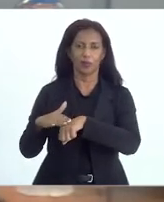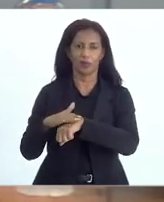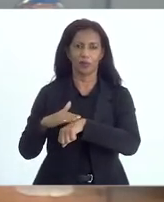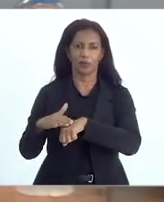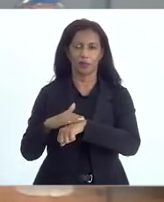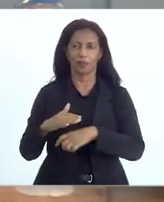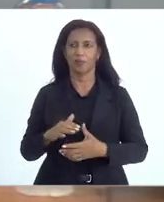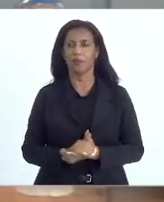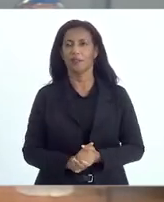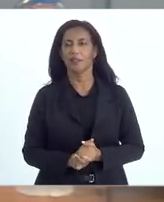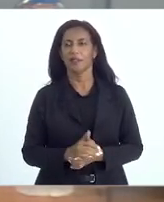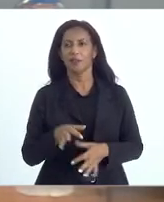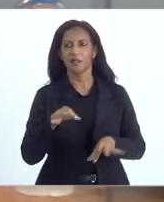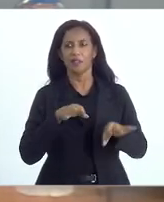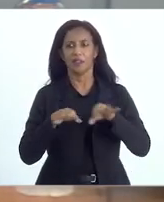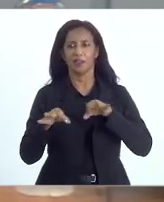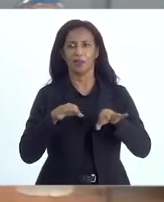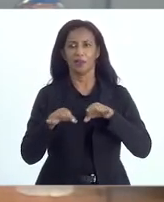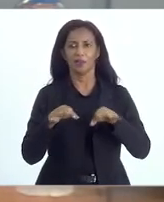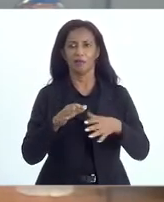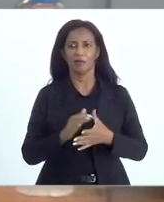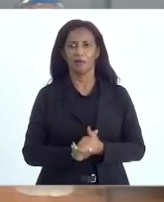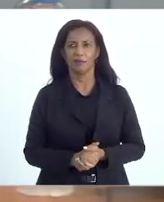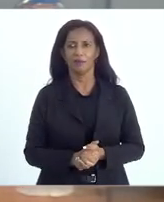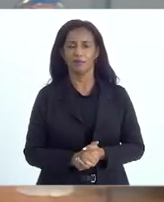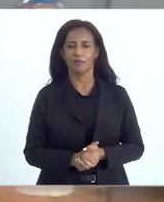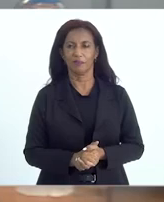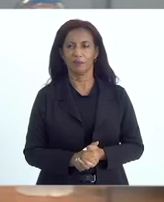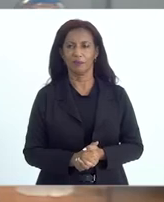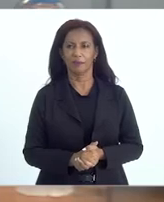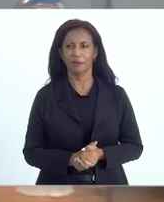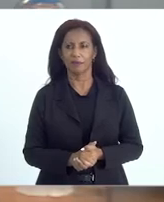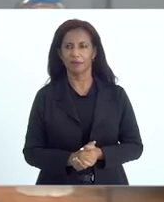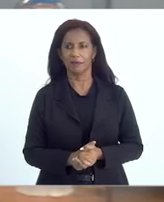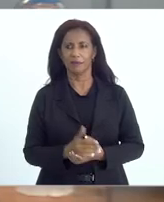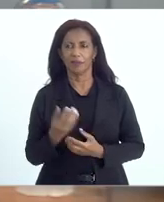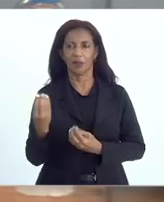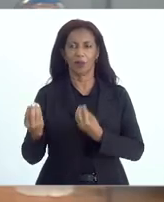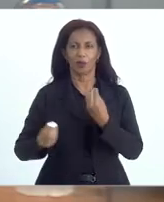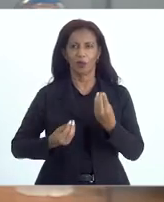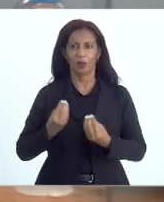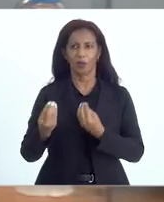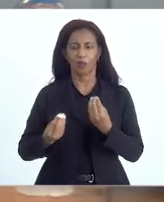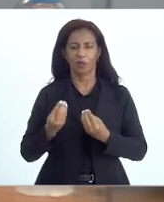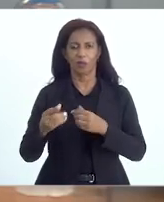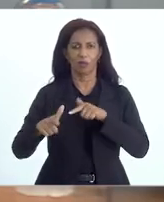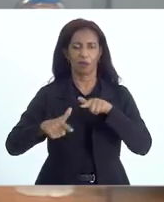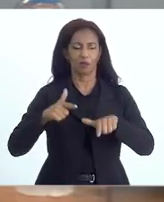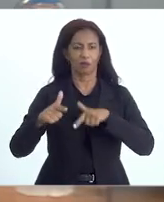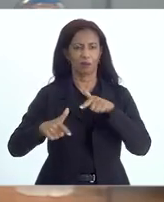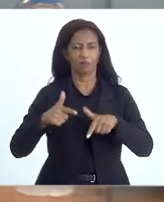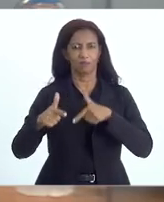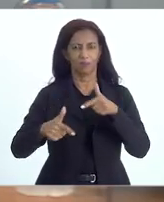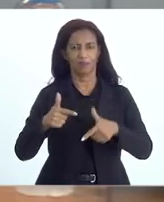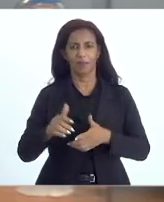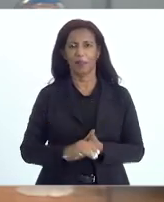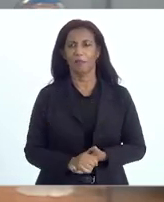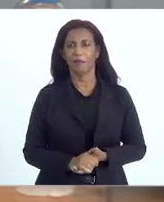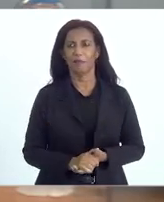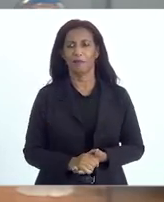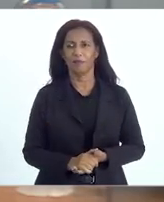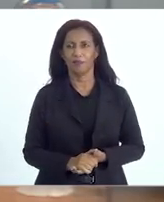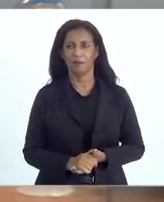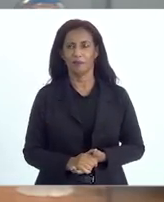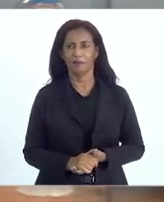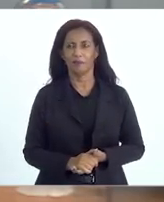E conforme nós já havíamos o deliberado no início dos trabalhos da comissão de servidores Nós faremos um conjunto de